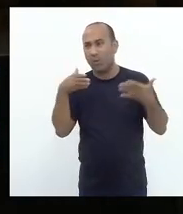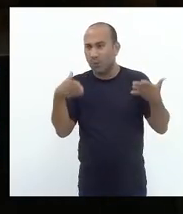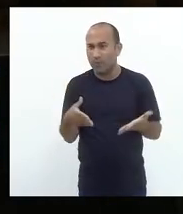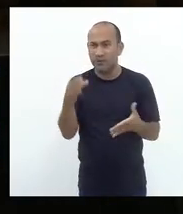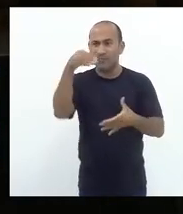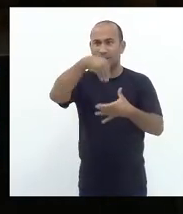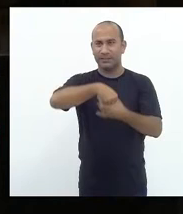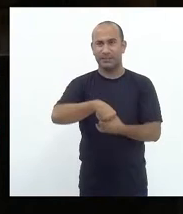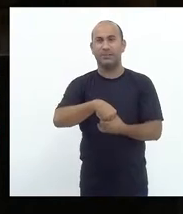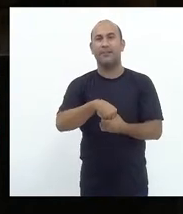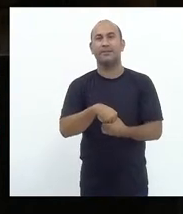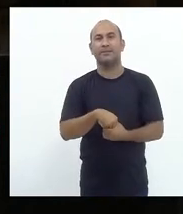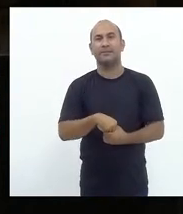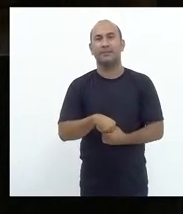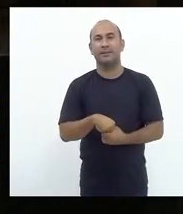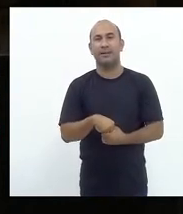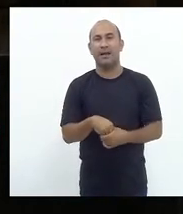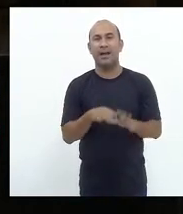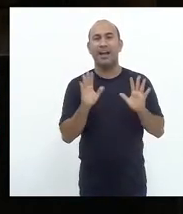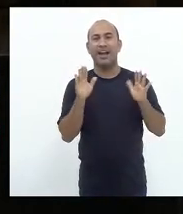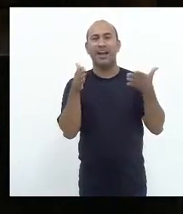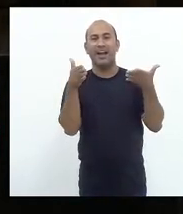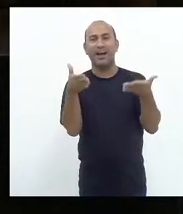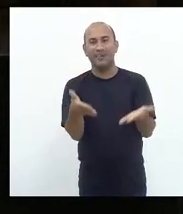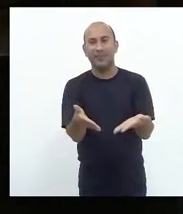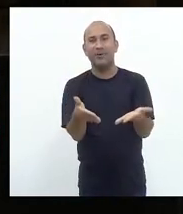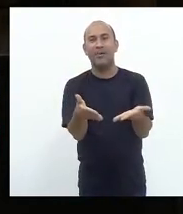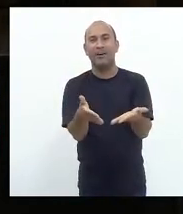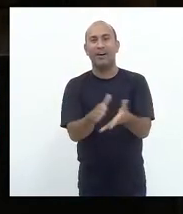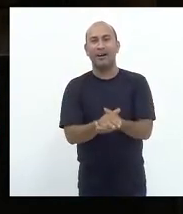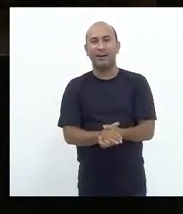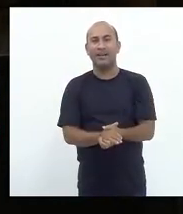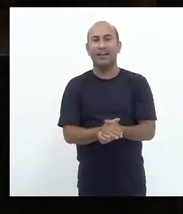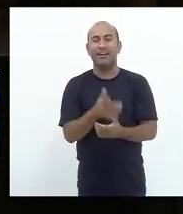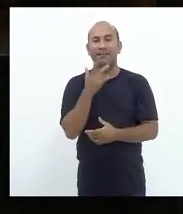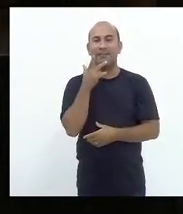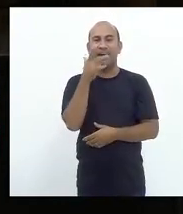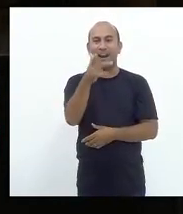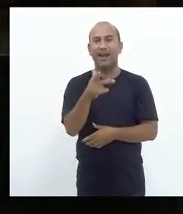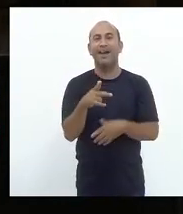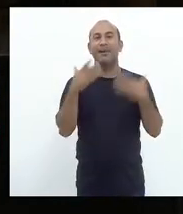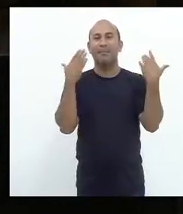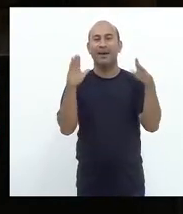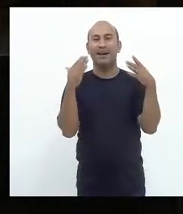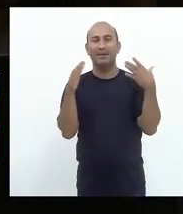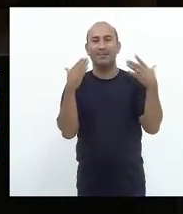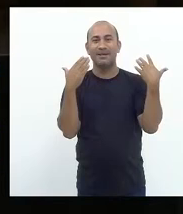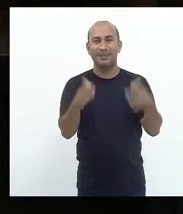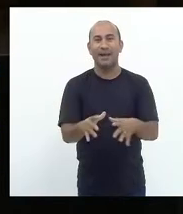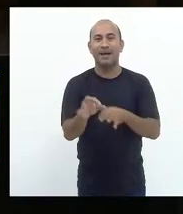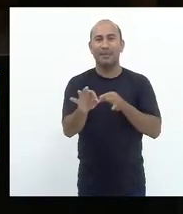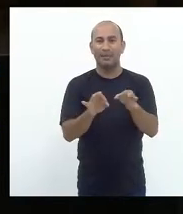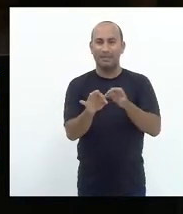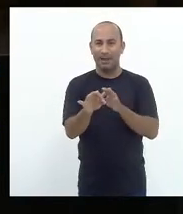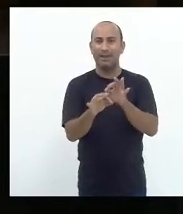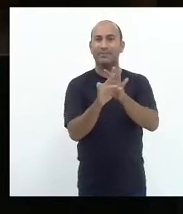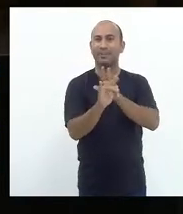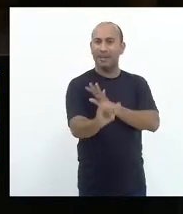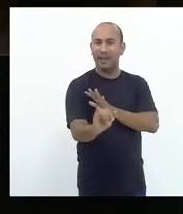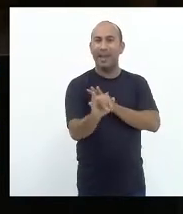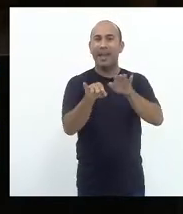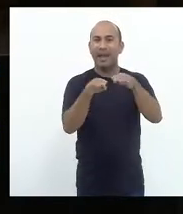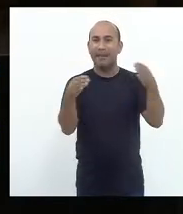votação. Agora, quero aqui, mais uma vez, reforçar e parabenizar o autor do projeto, parabenizar a